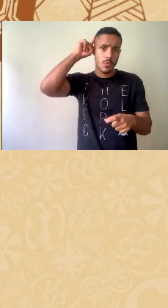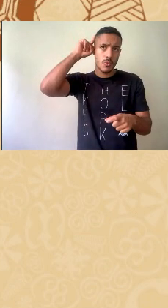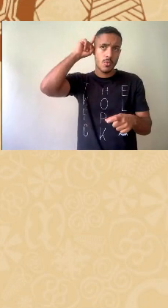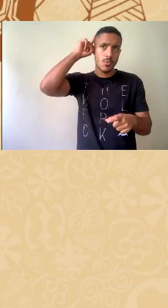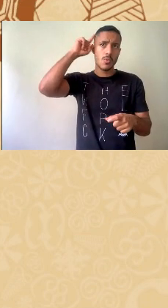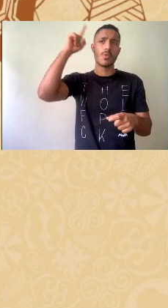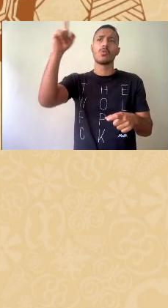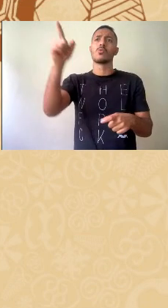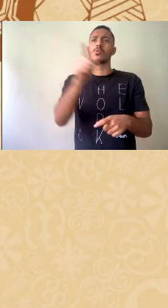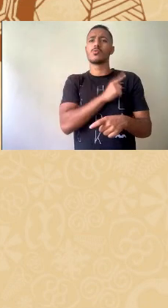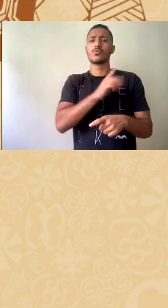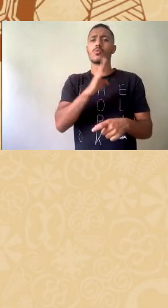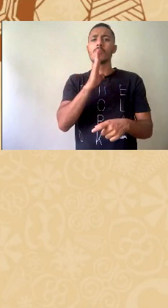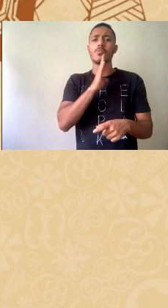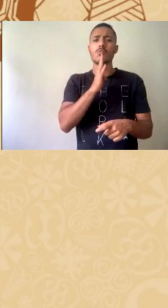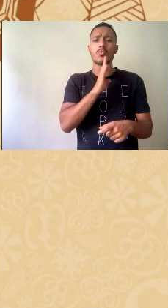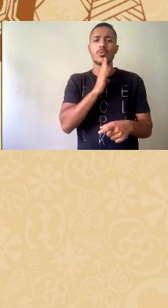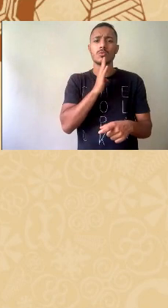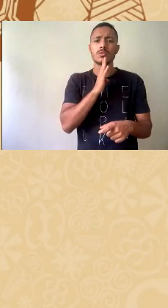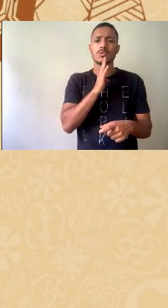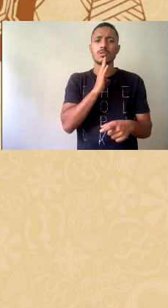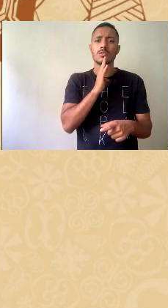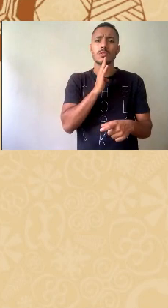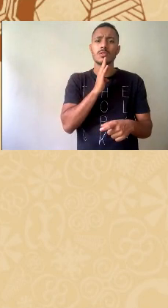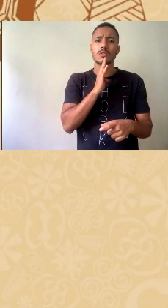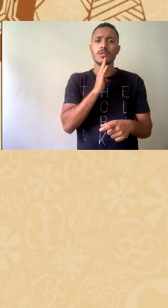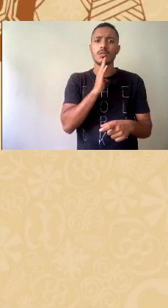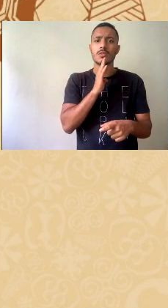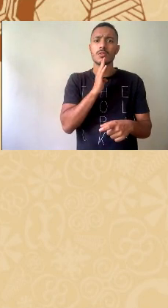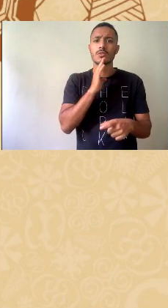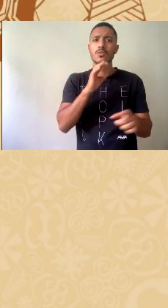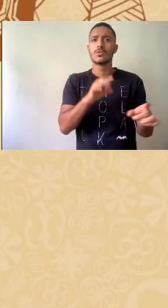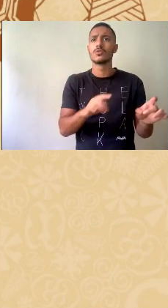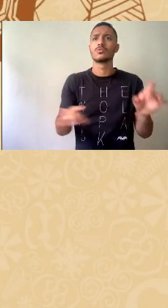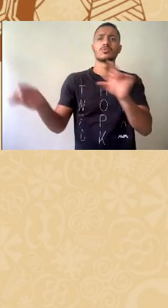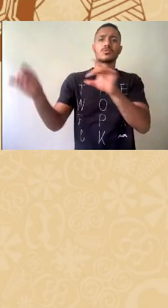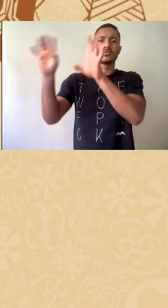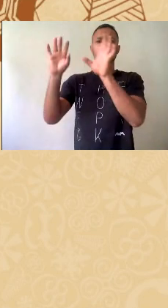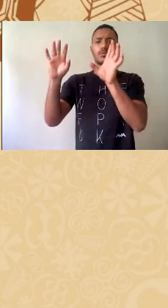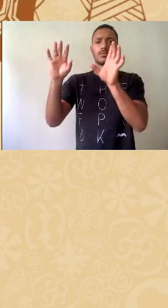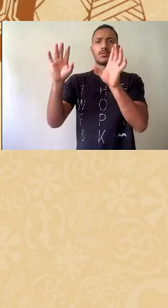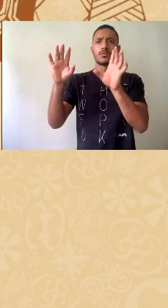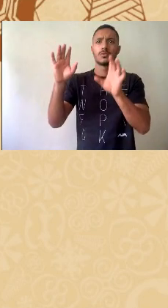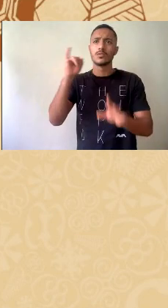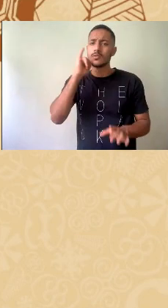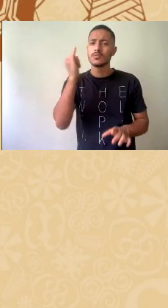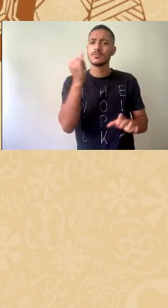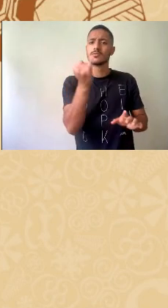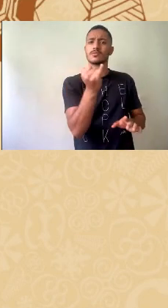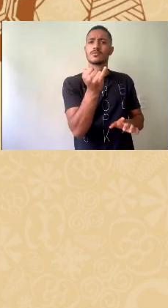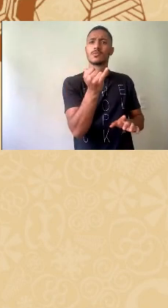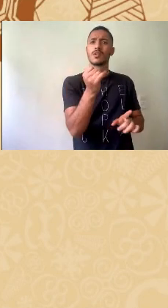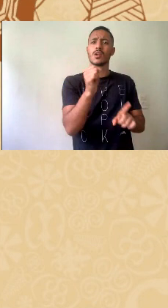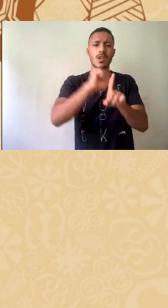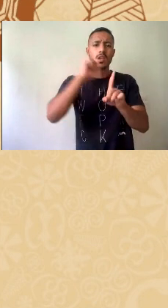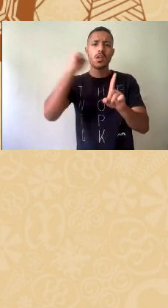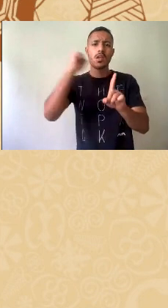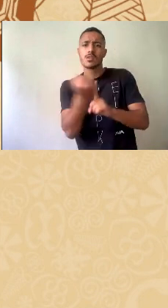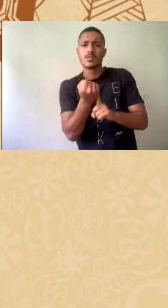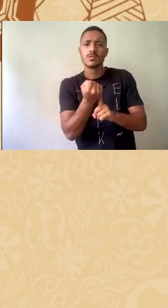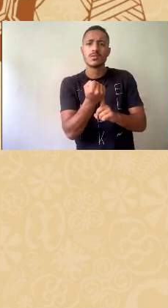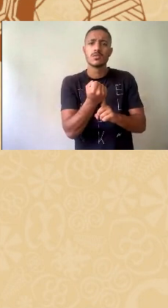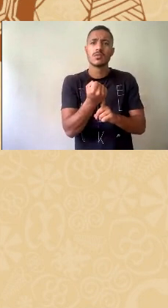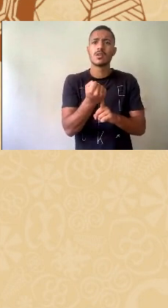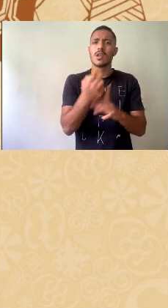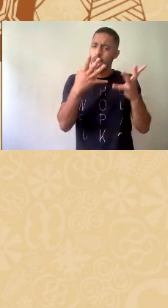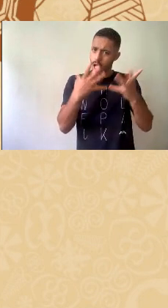temos cotidianamente dito isso para a sociedade. E a sociedade tem incorporado isso como uma